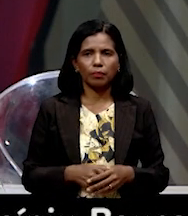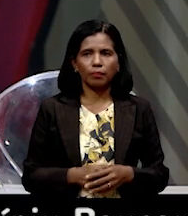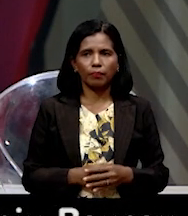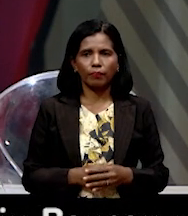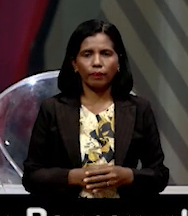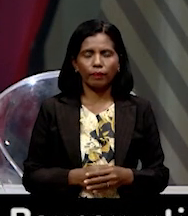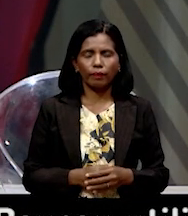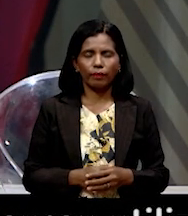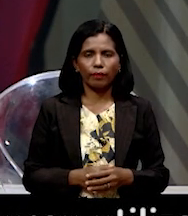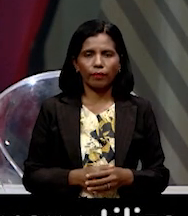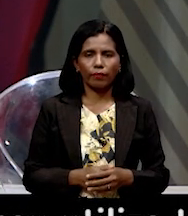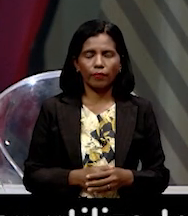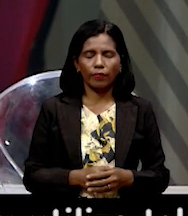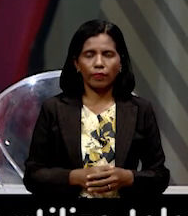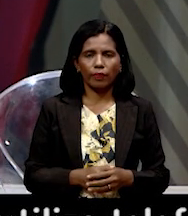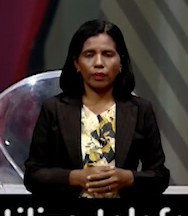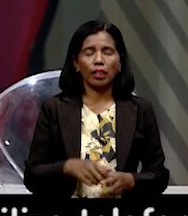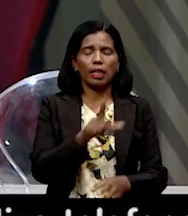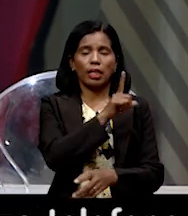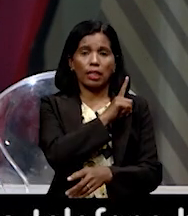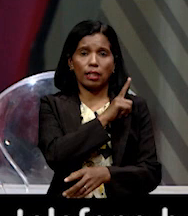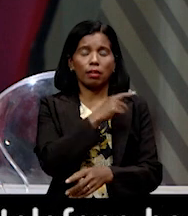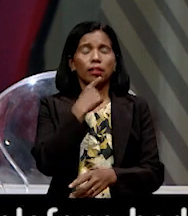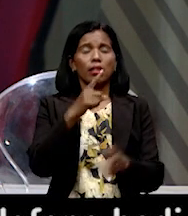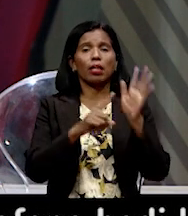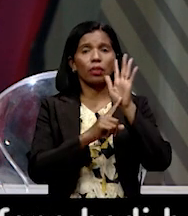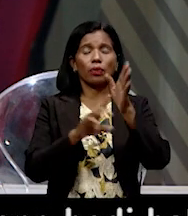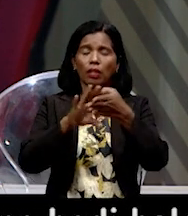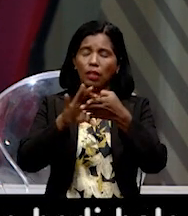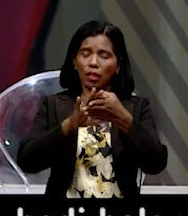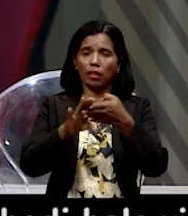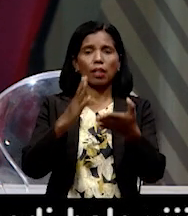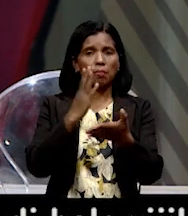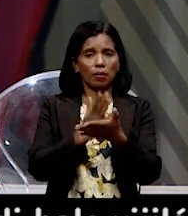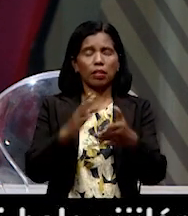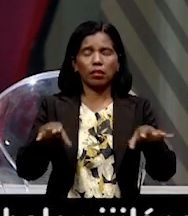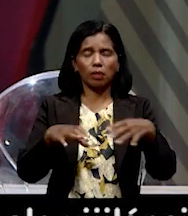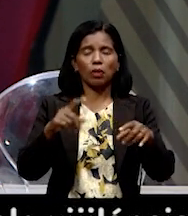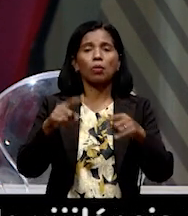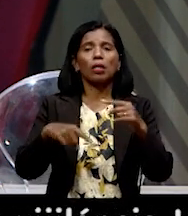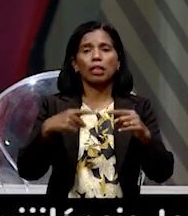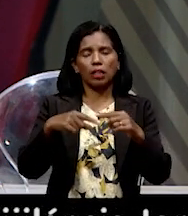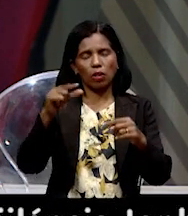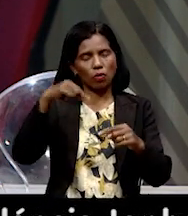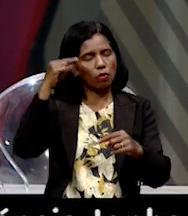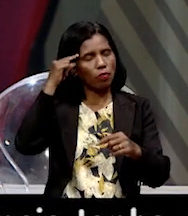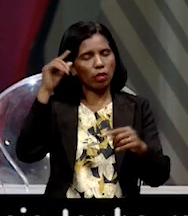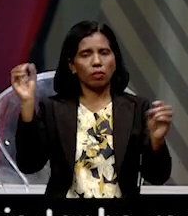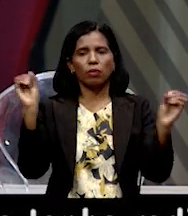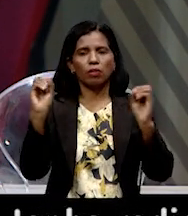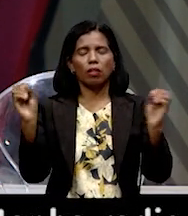Tenente General Hernán Timor, se hatou carta resignação, banhira governo la responde na carta reforma.